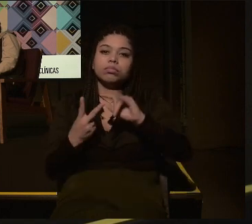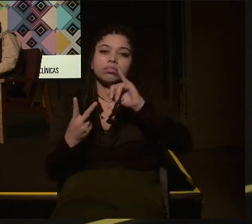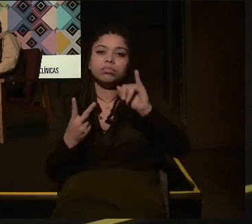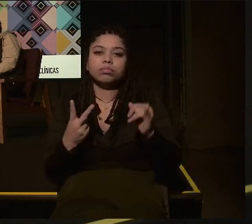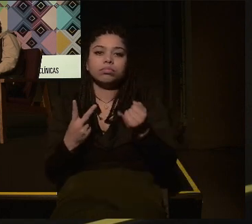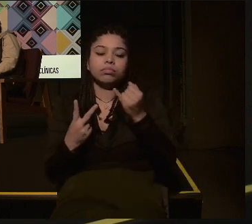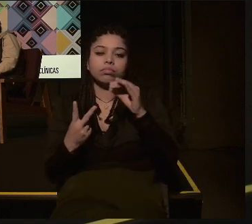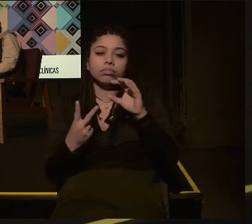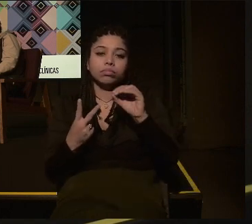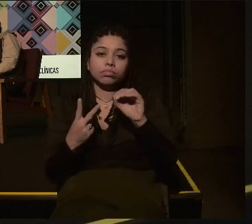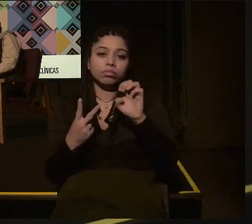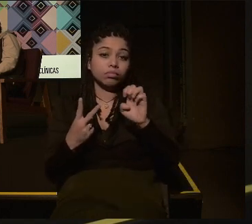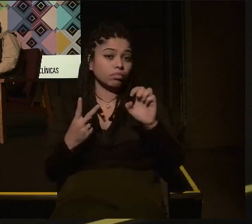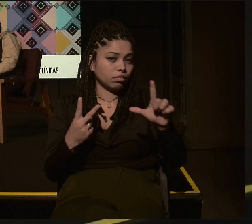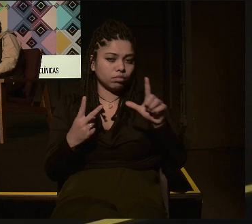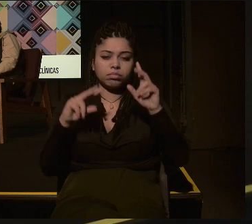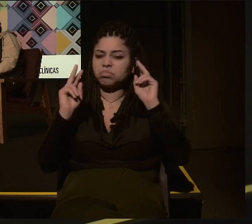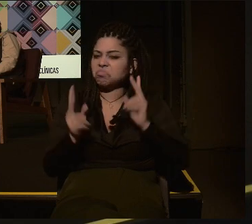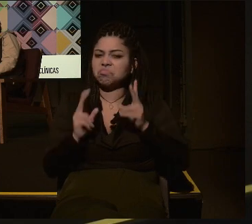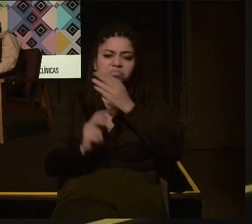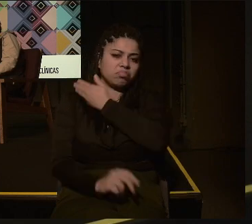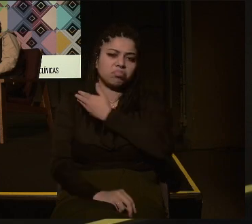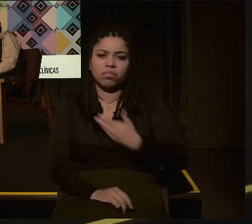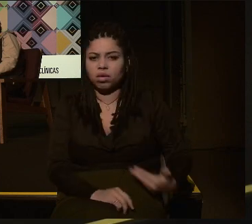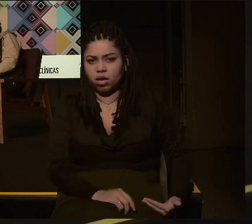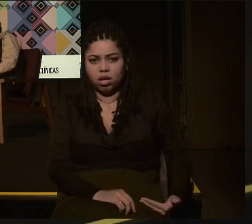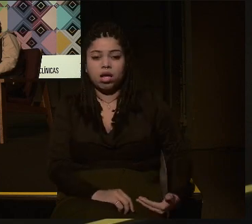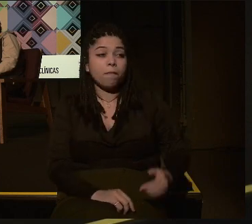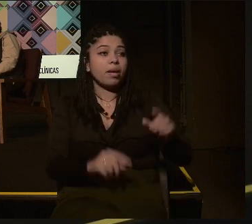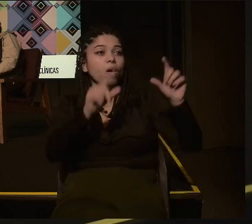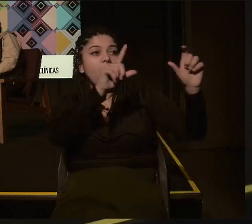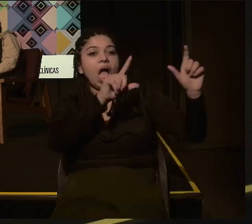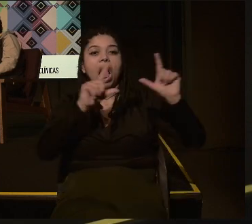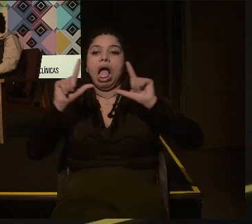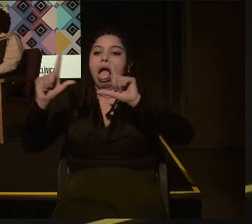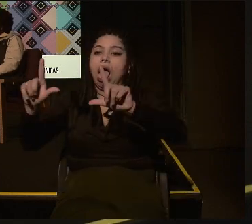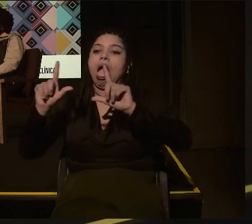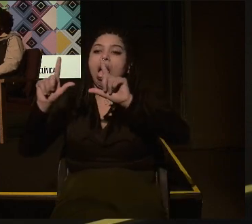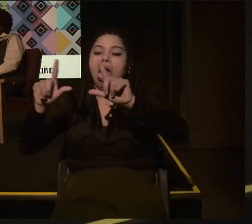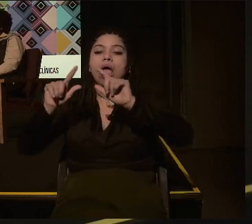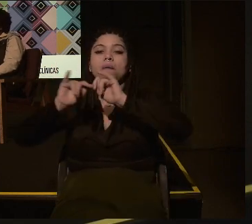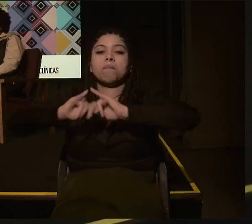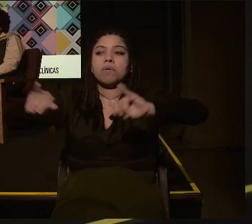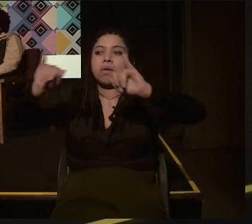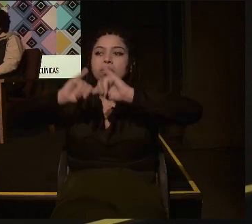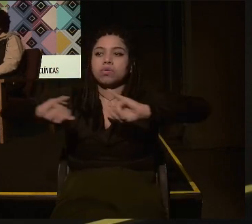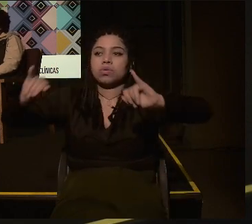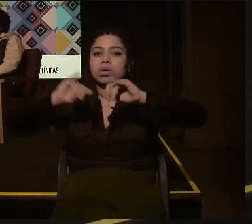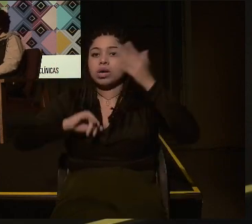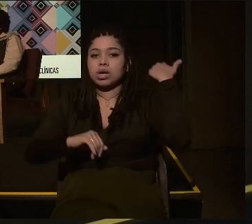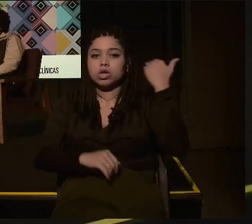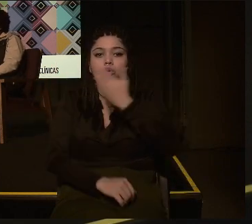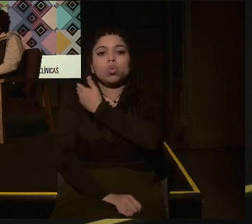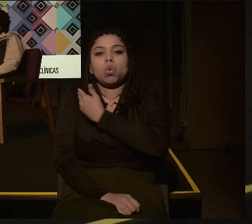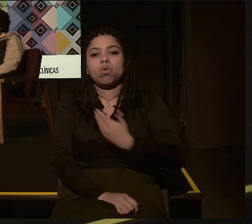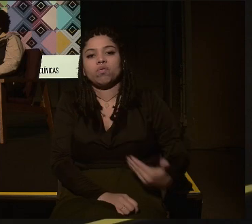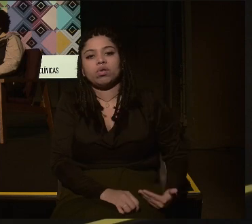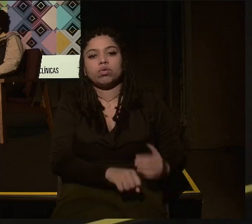assassinado pela mesma política, pelo mesmo governo que utilizou a imagem dele para ser propaganda na época do governo do estado.